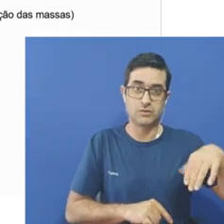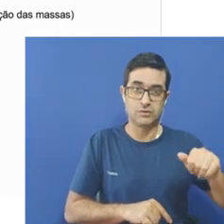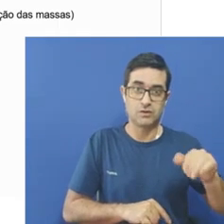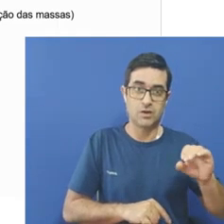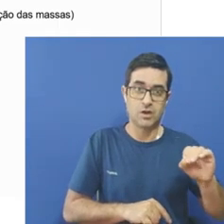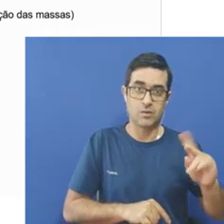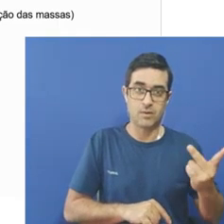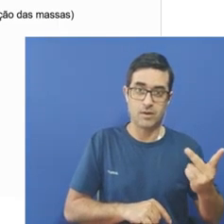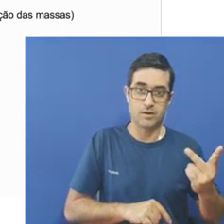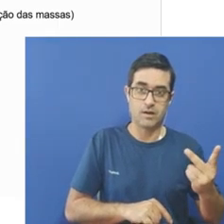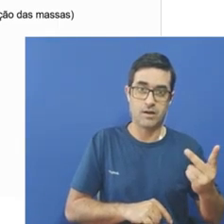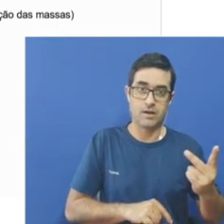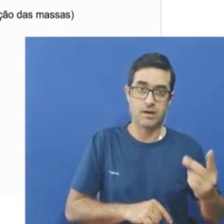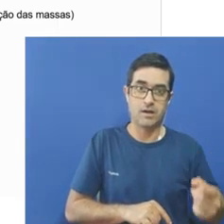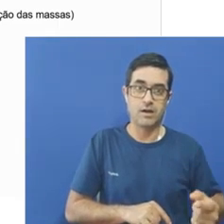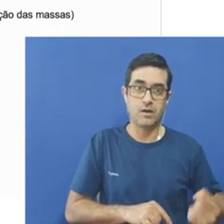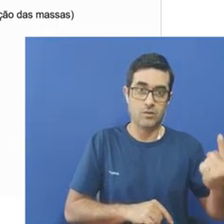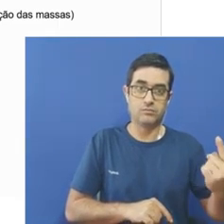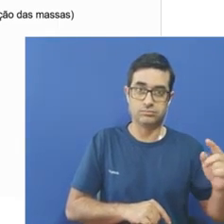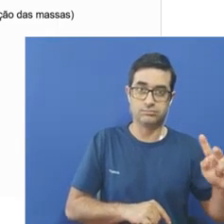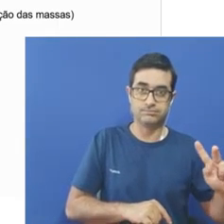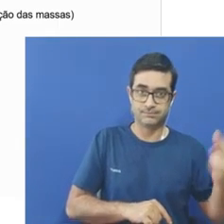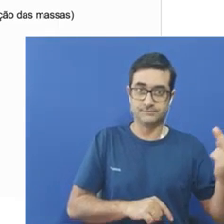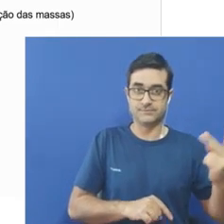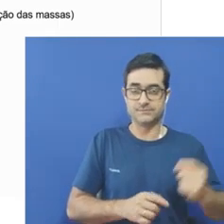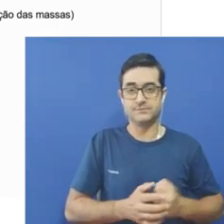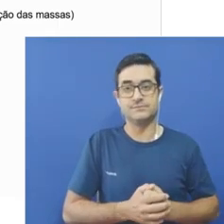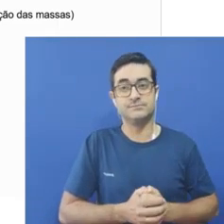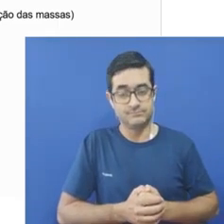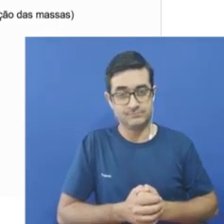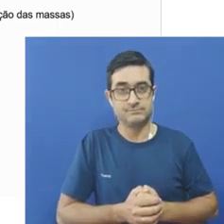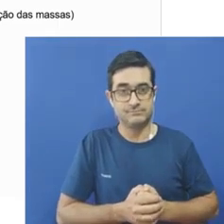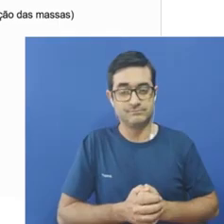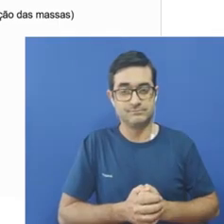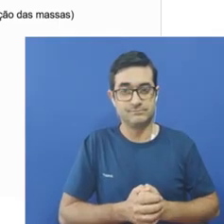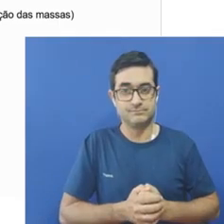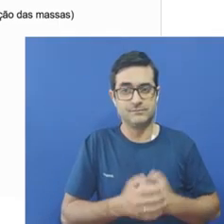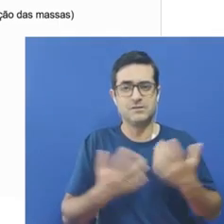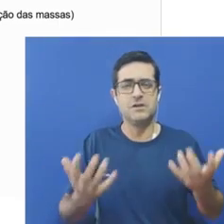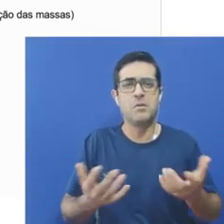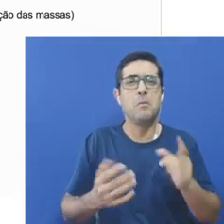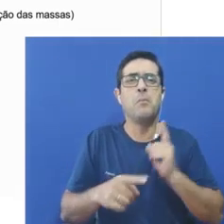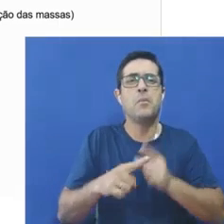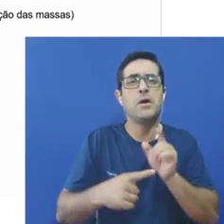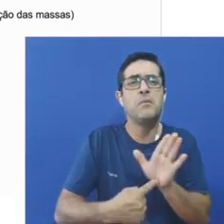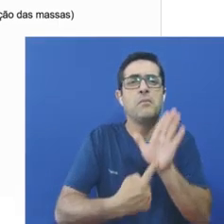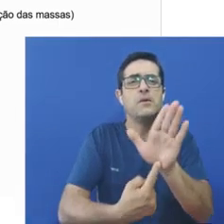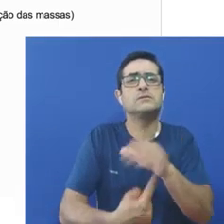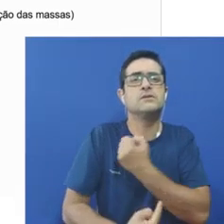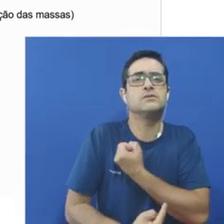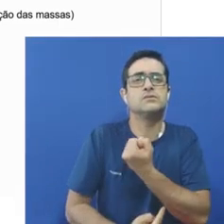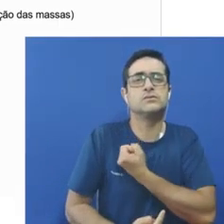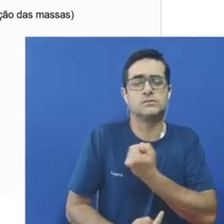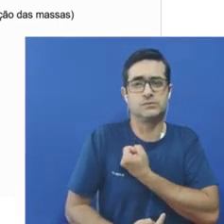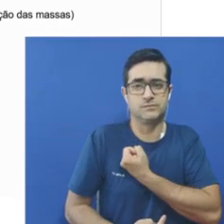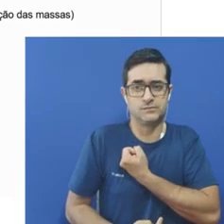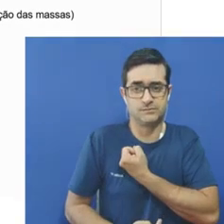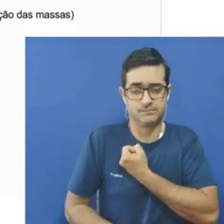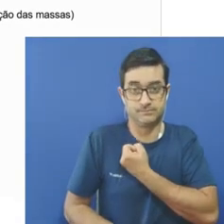Esses são os coeficientes estequiométricos. E por que eu estou chamando atenção para isso? Porque a